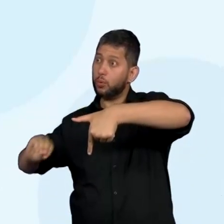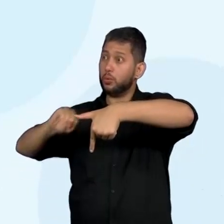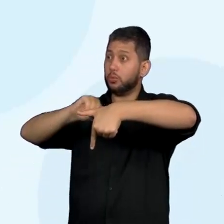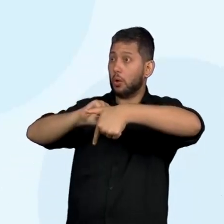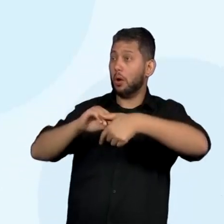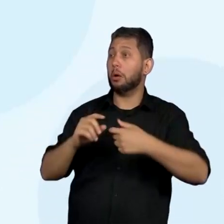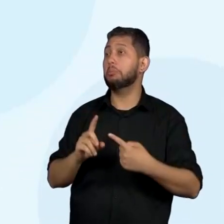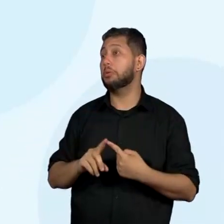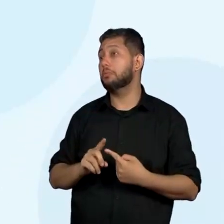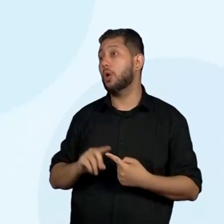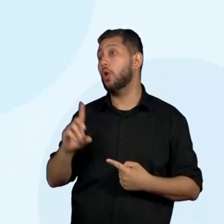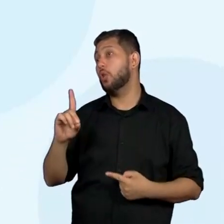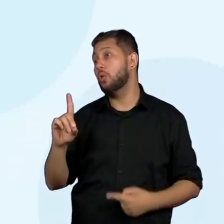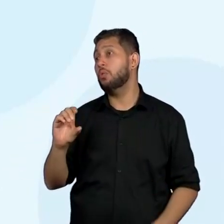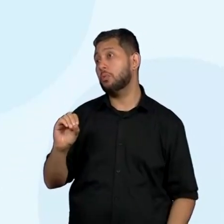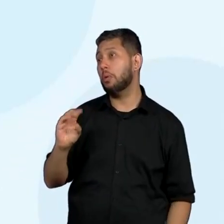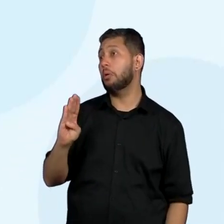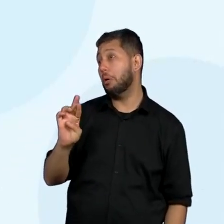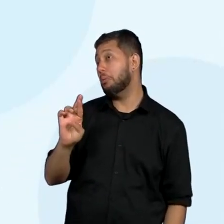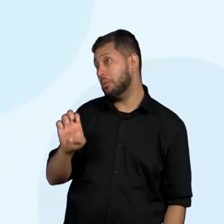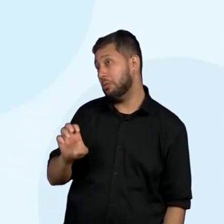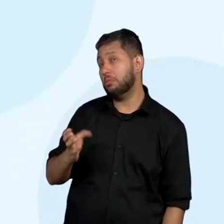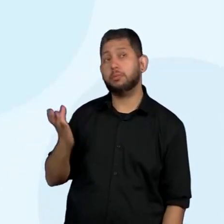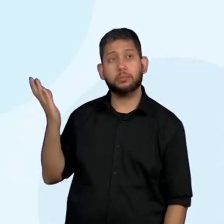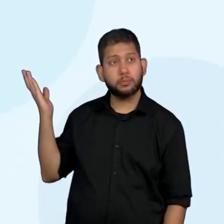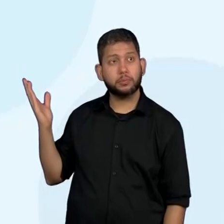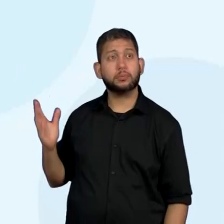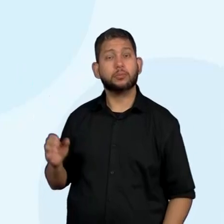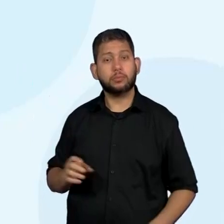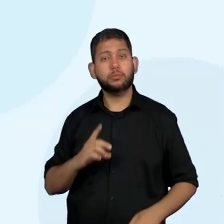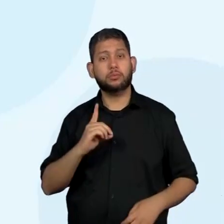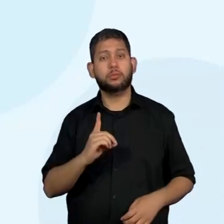muito bem então vou escrever aqui ó dobre